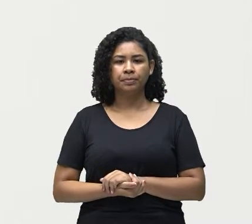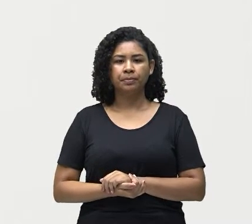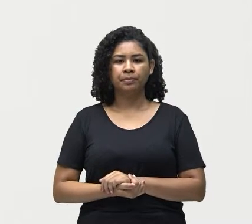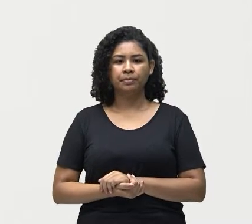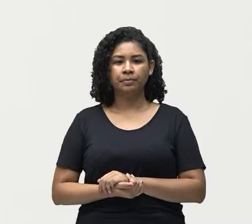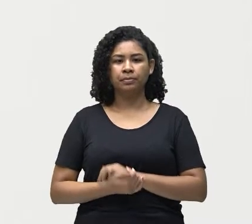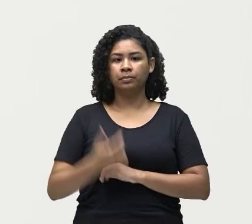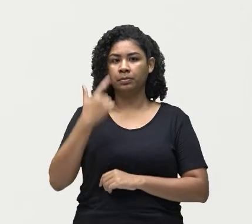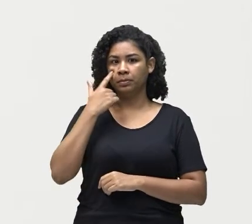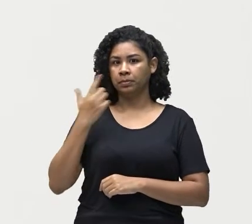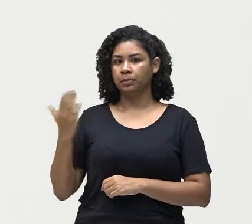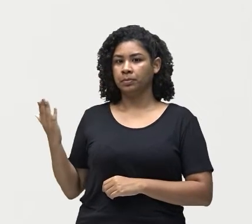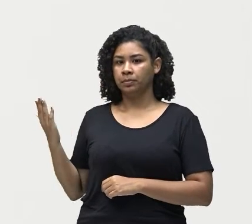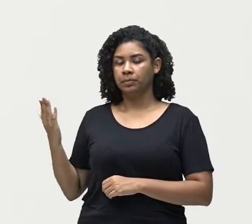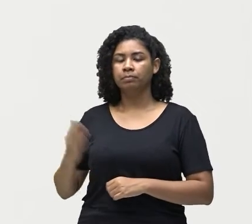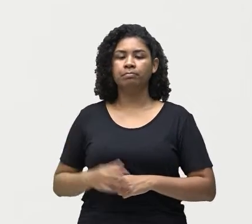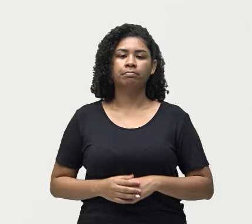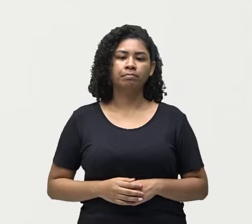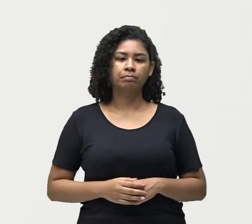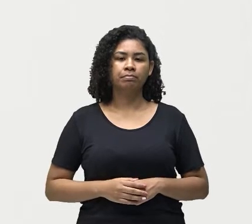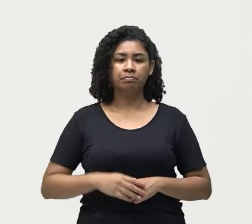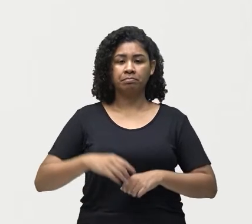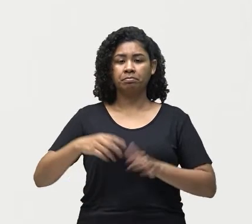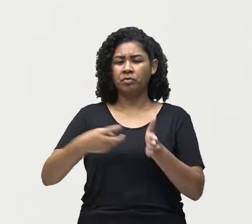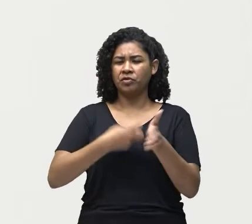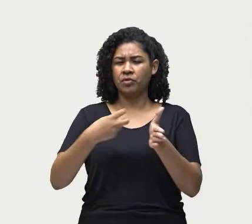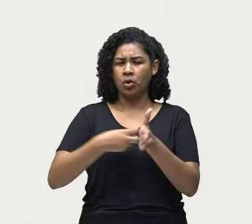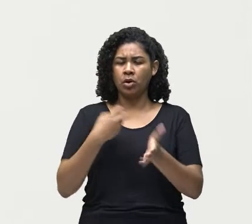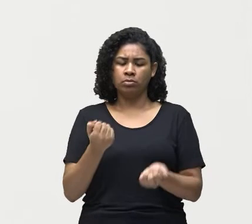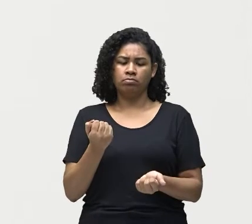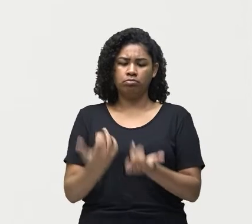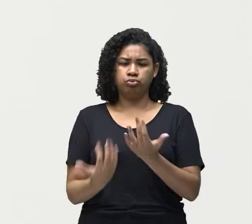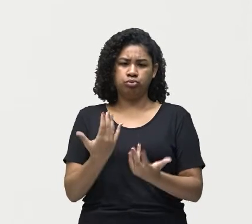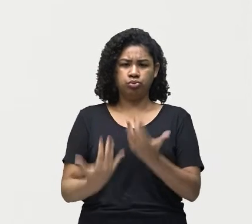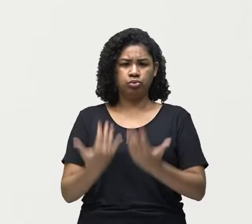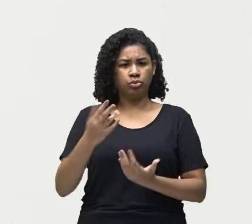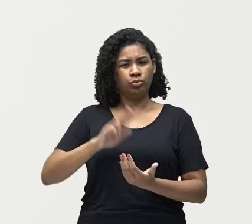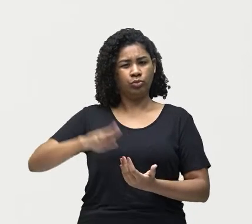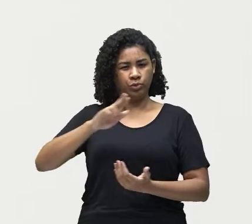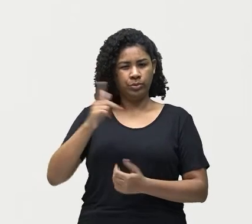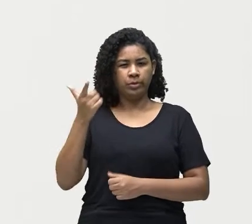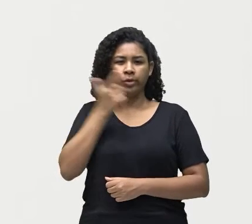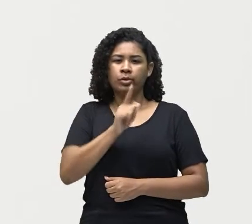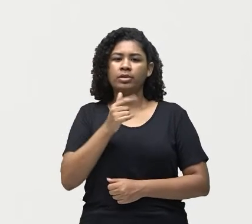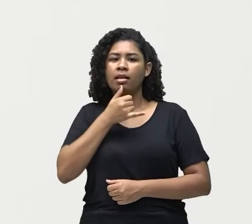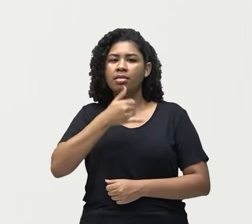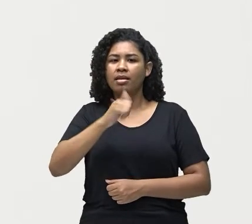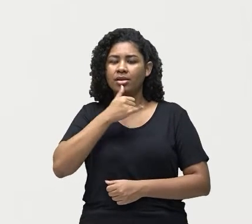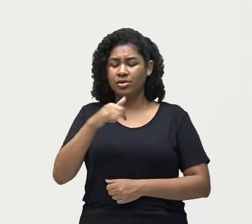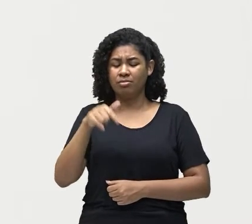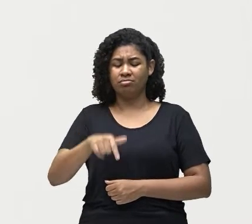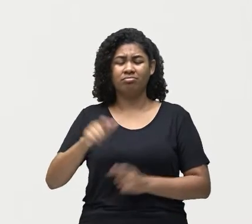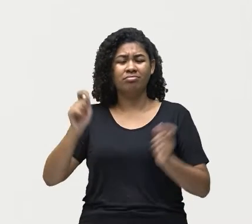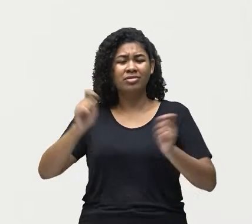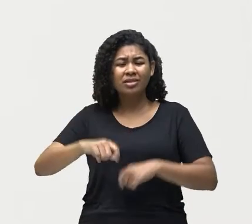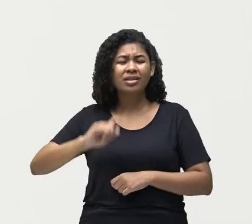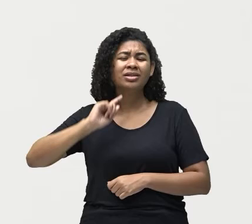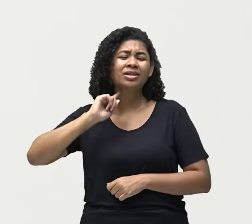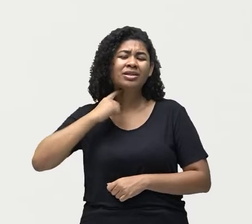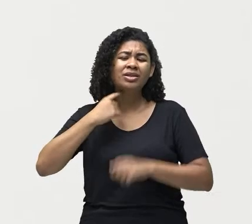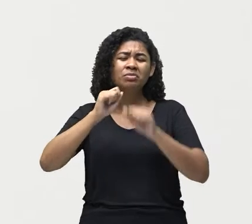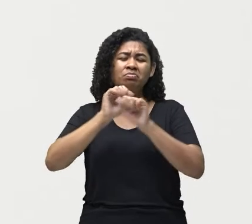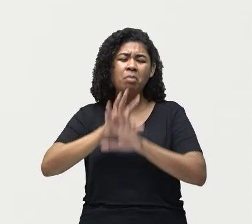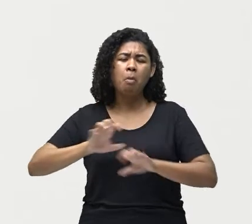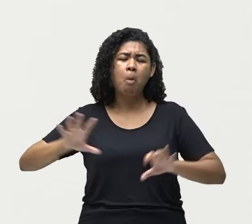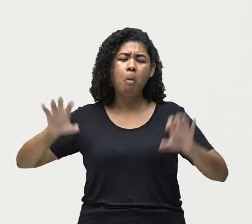a queima dos combustíveis fósseis utilizados para obter essa energia causa muita poluição. A gente viu